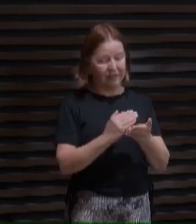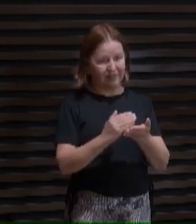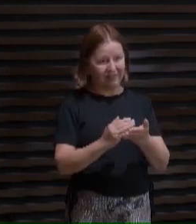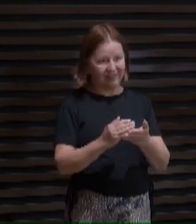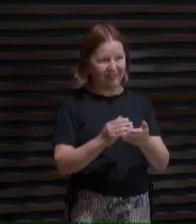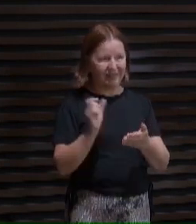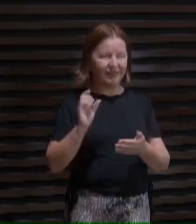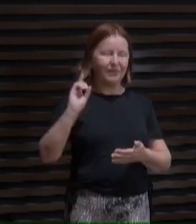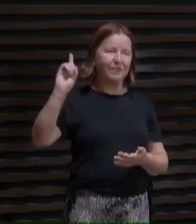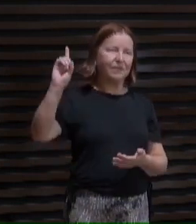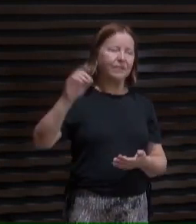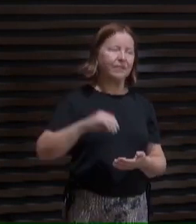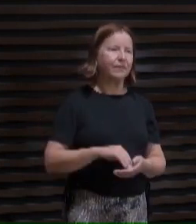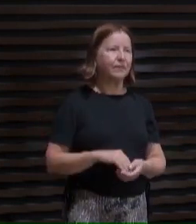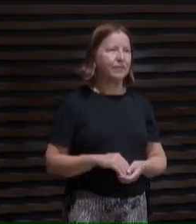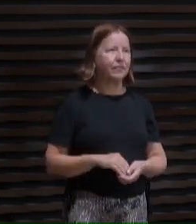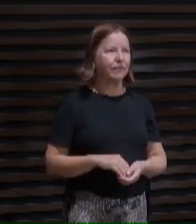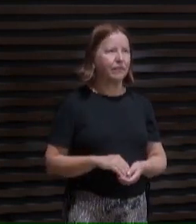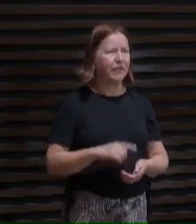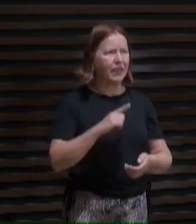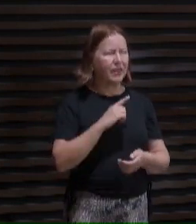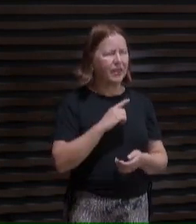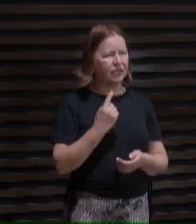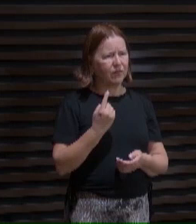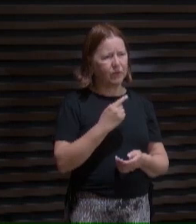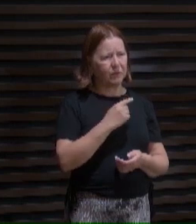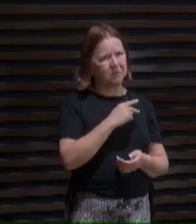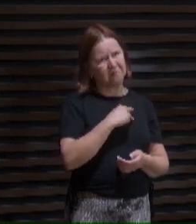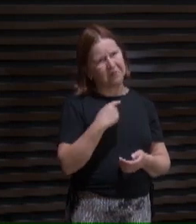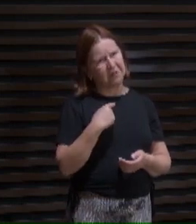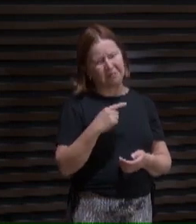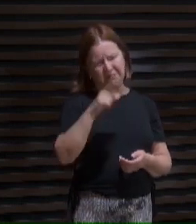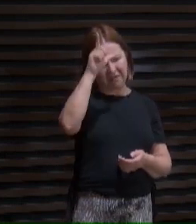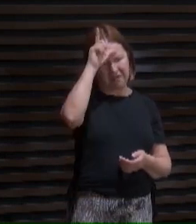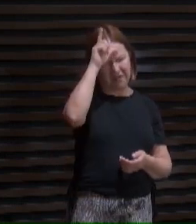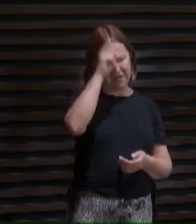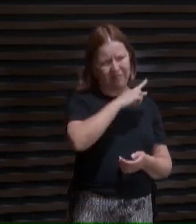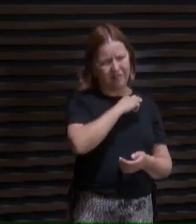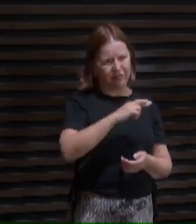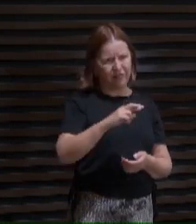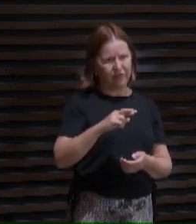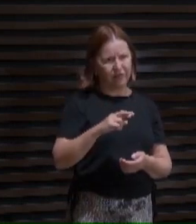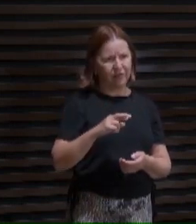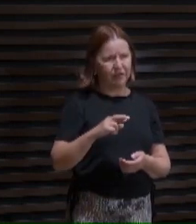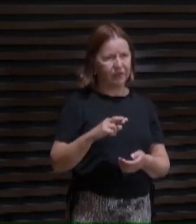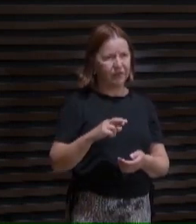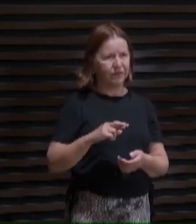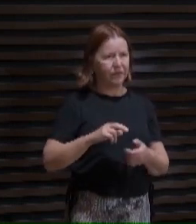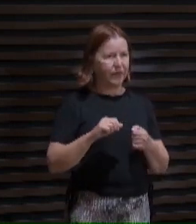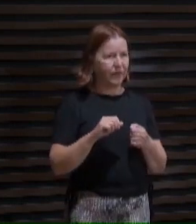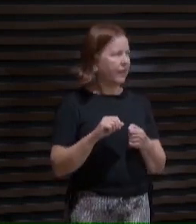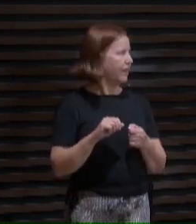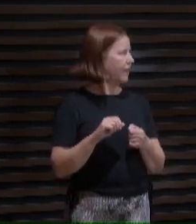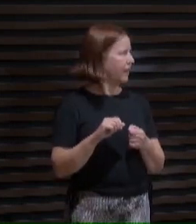Aquele pastor, aquele líder religioso, não chamo de pastor, aquele líder religioso fez uma cirurgia para mudar a plástica, e